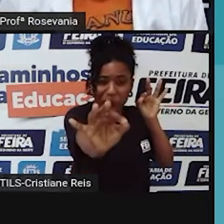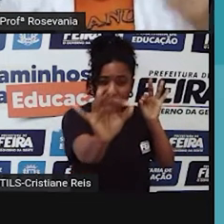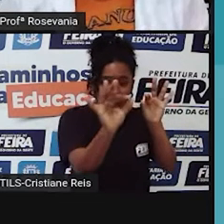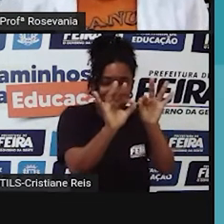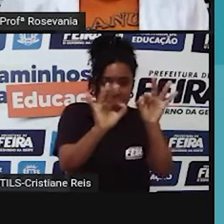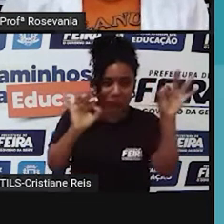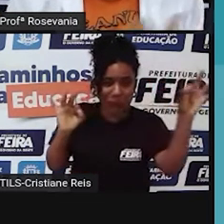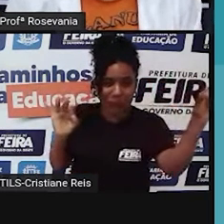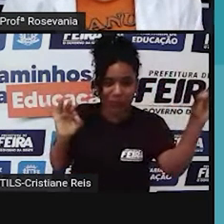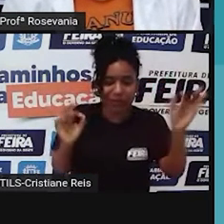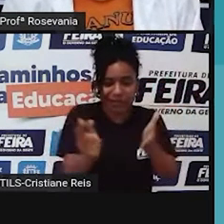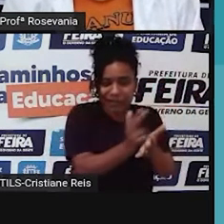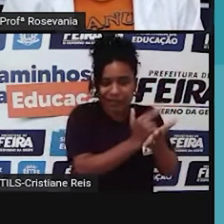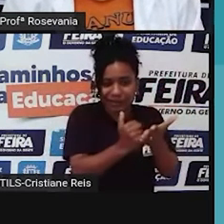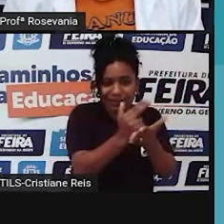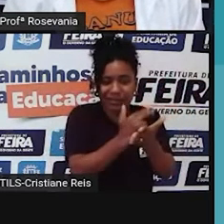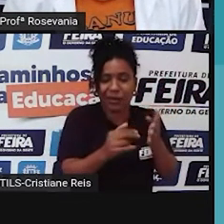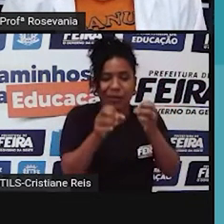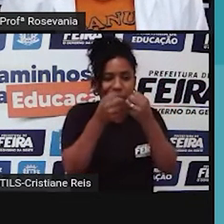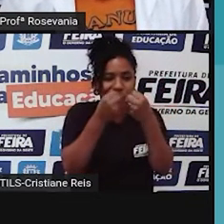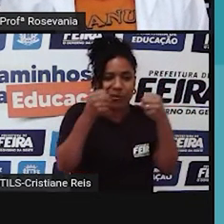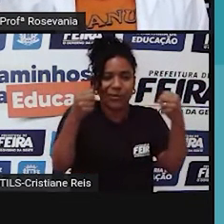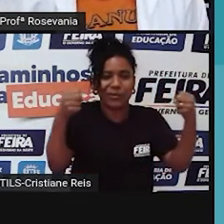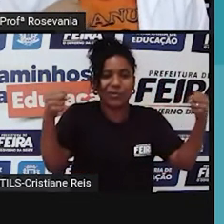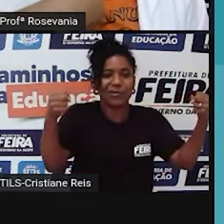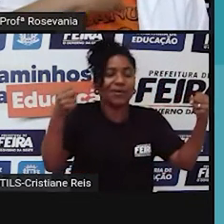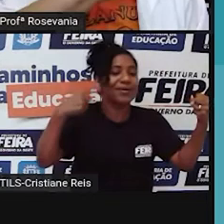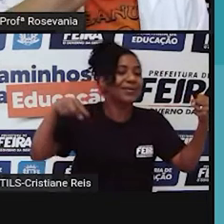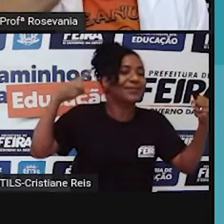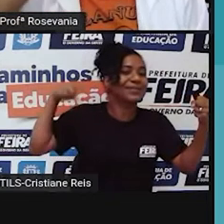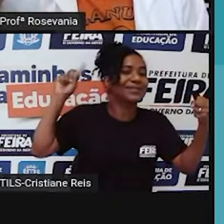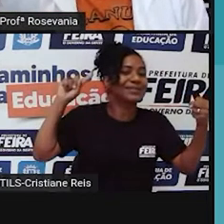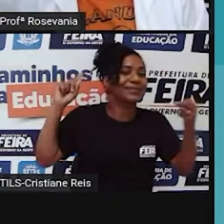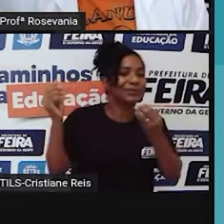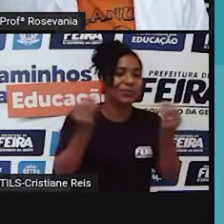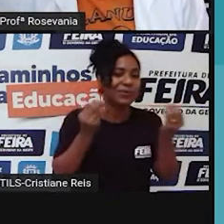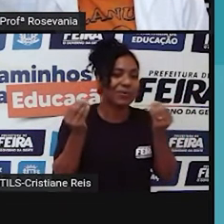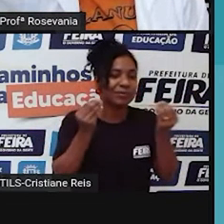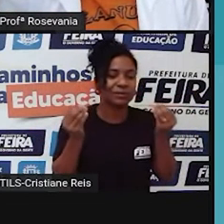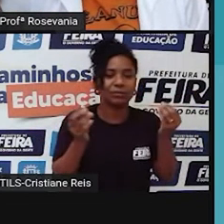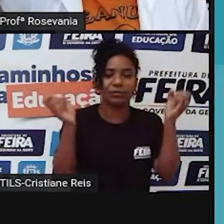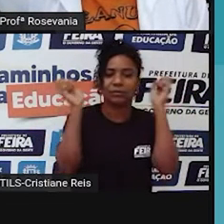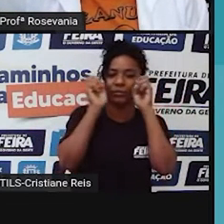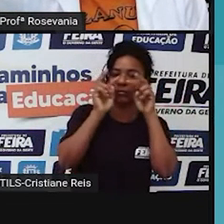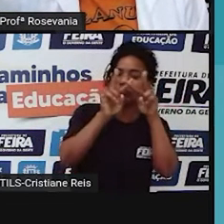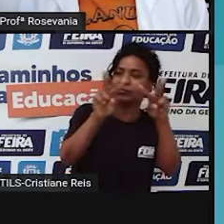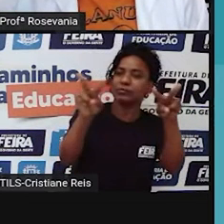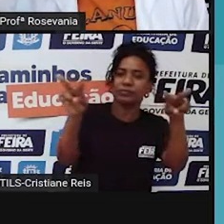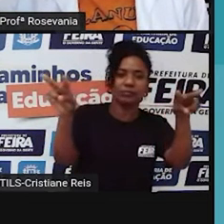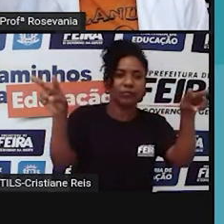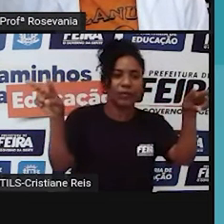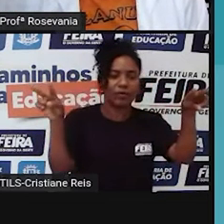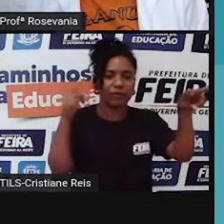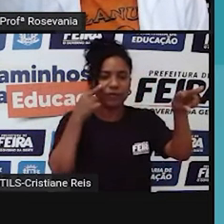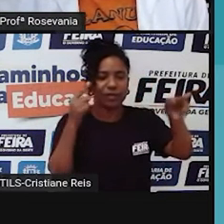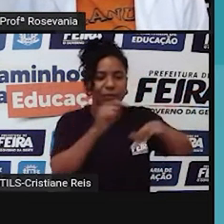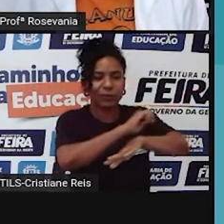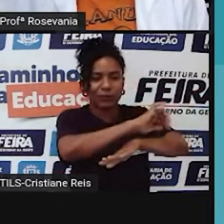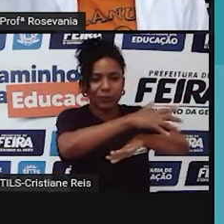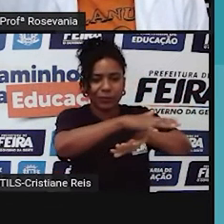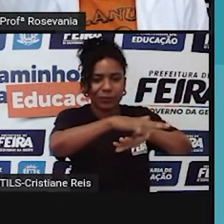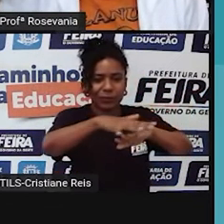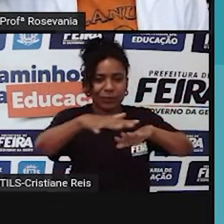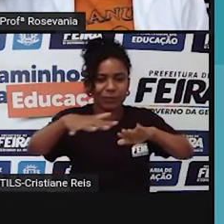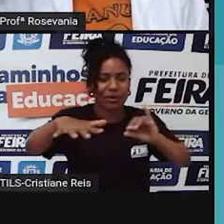mapas antigos que a gente já até estudou em outras aulas, só observando o contorno, as entrâncias